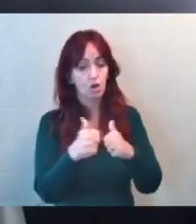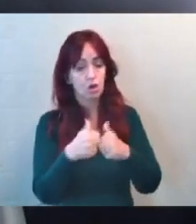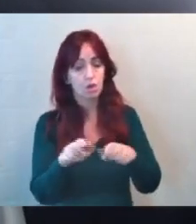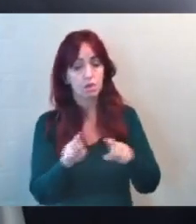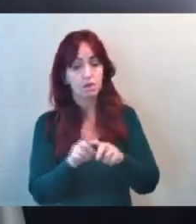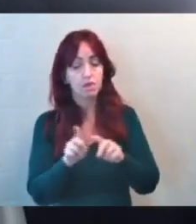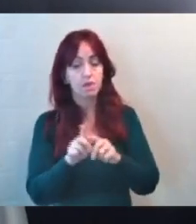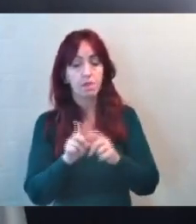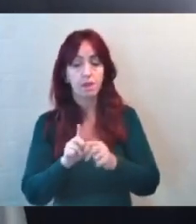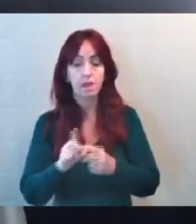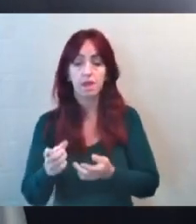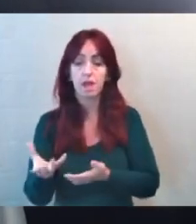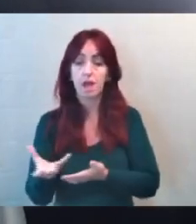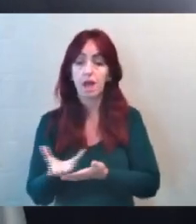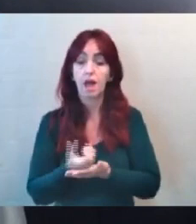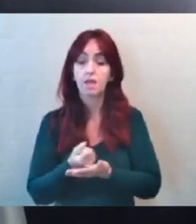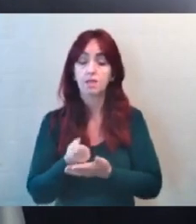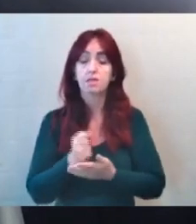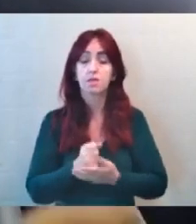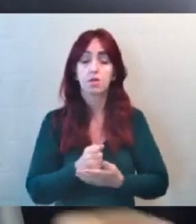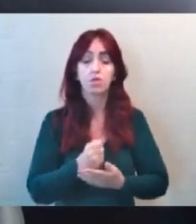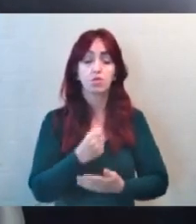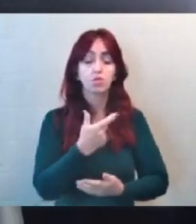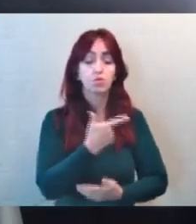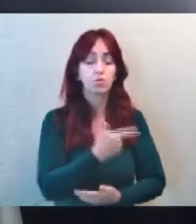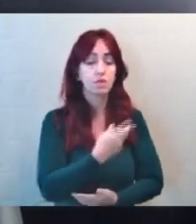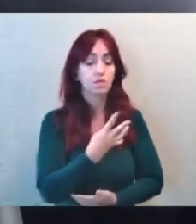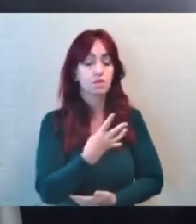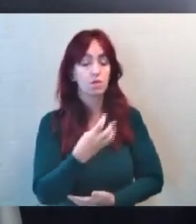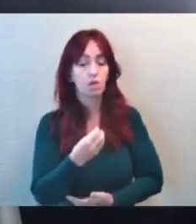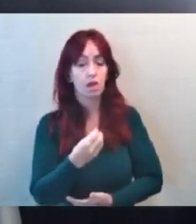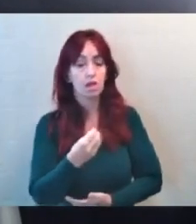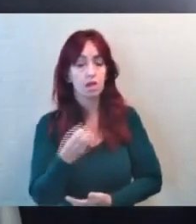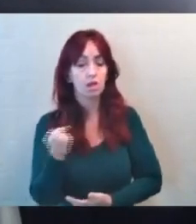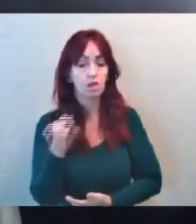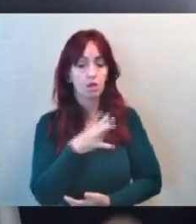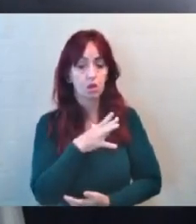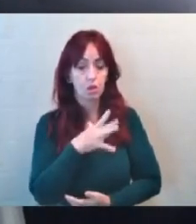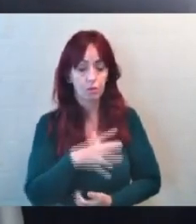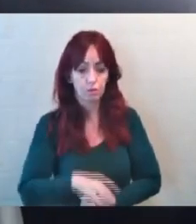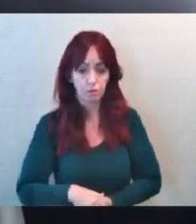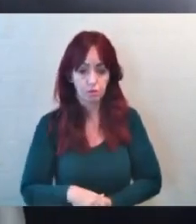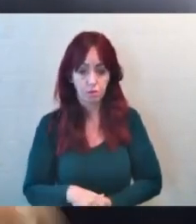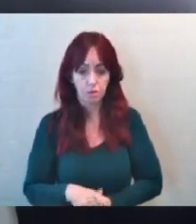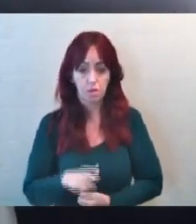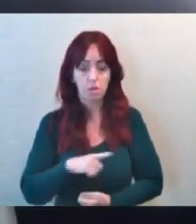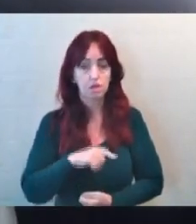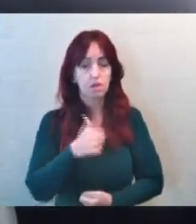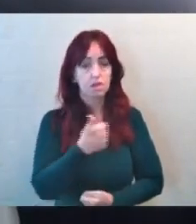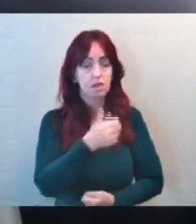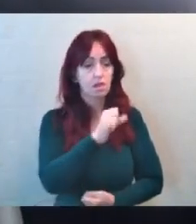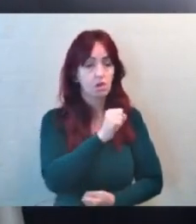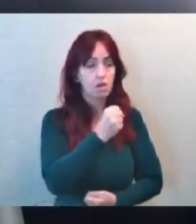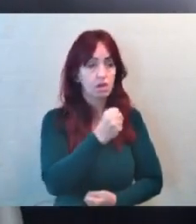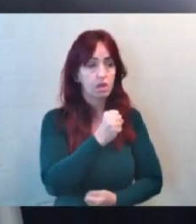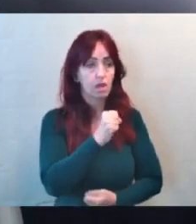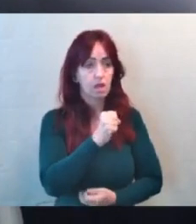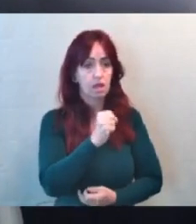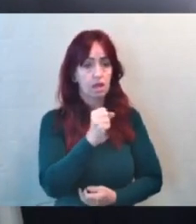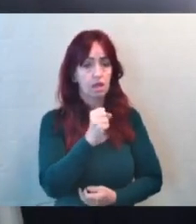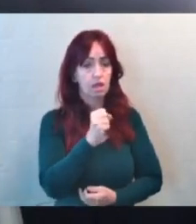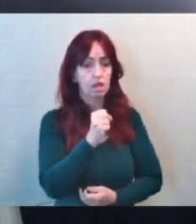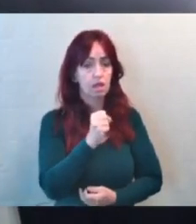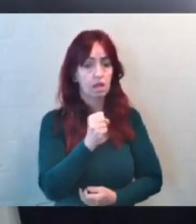adição de 240 carros novos ao sistema, certo? Então, são 180 renovados, 240